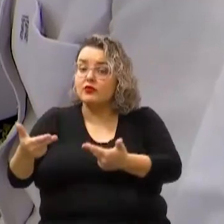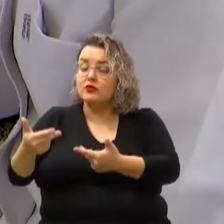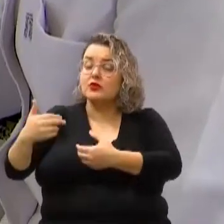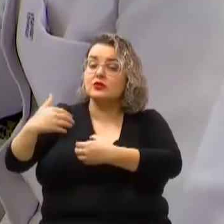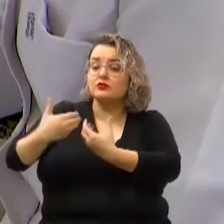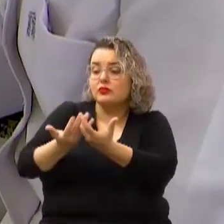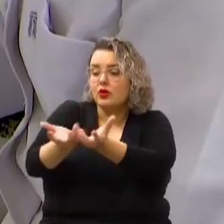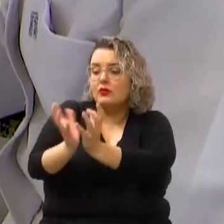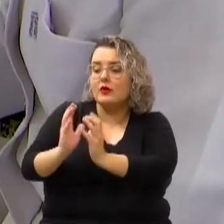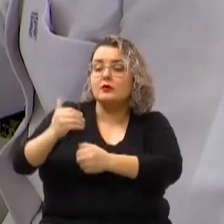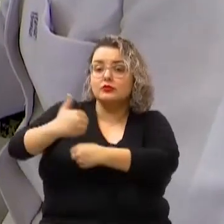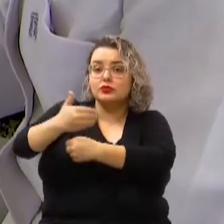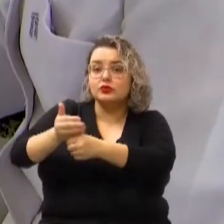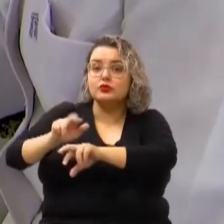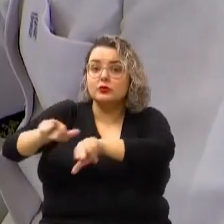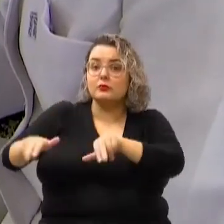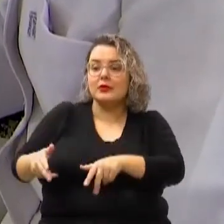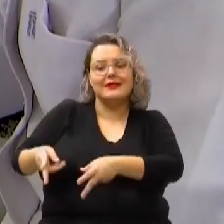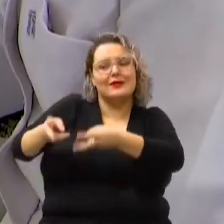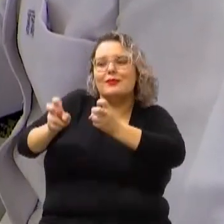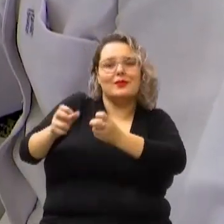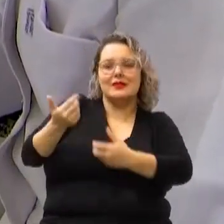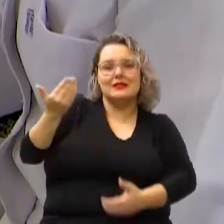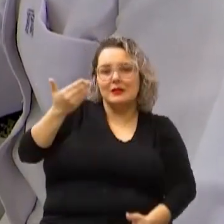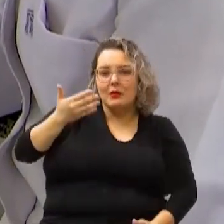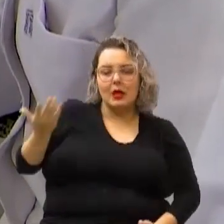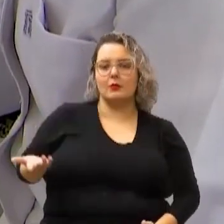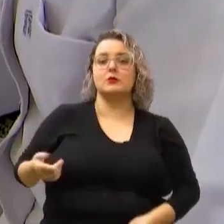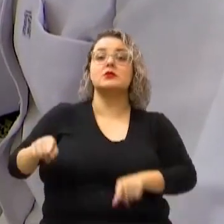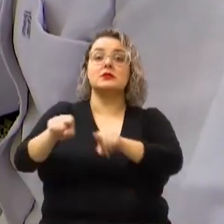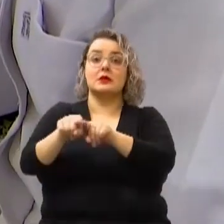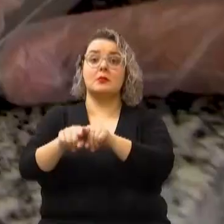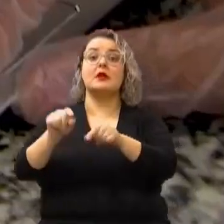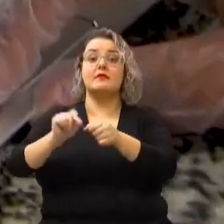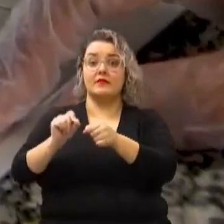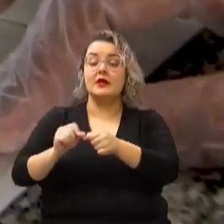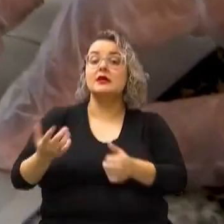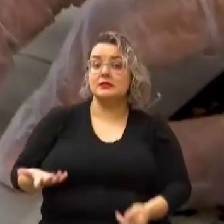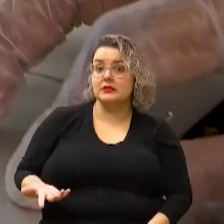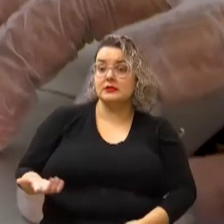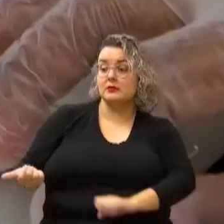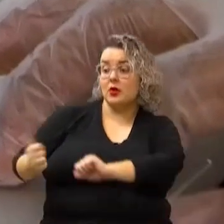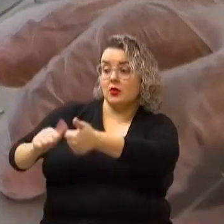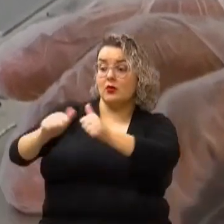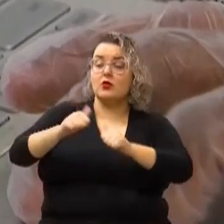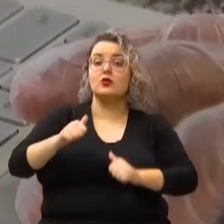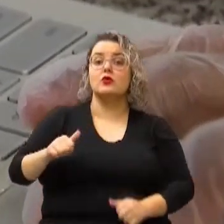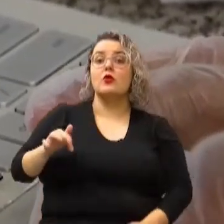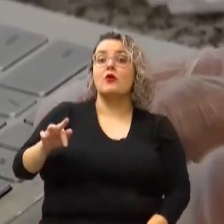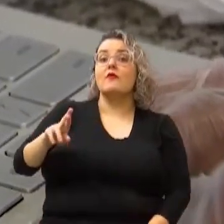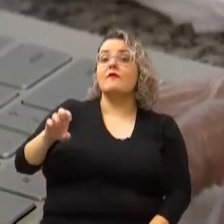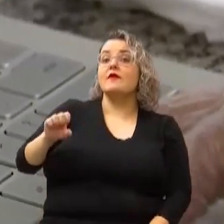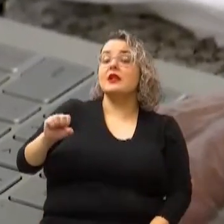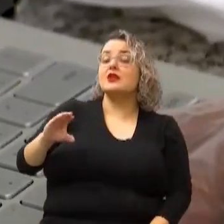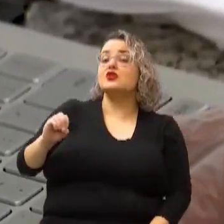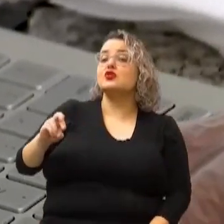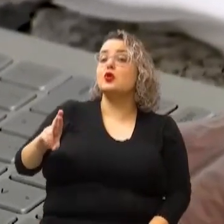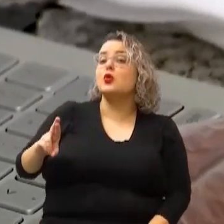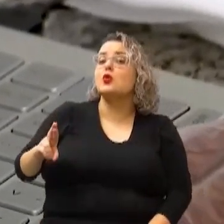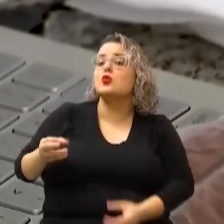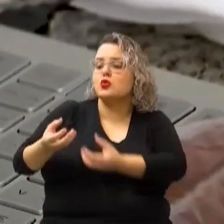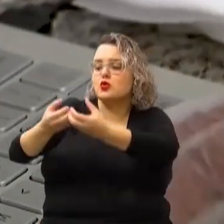possível identificar o amadurecimento a olho nu, é possível também fazer uma avaliação do frescor dos